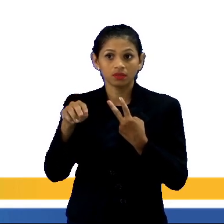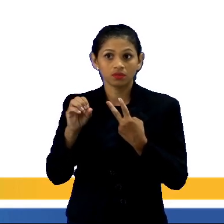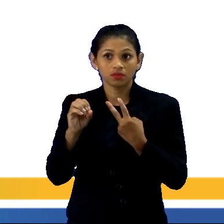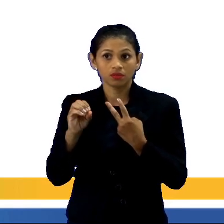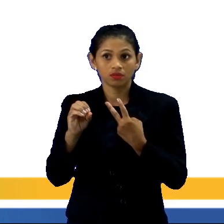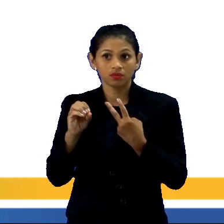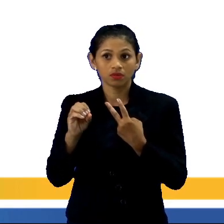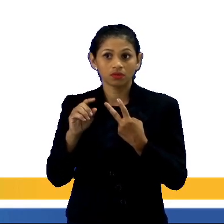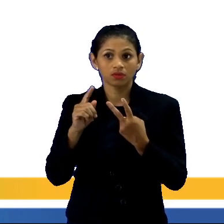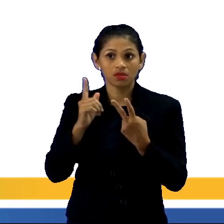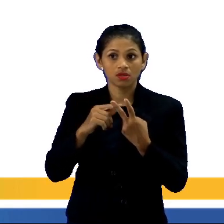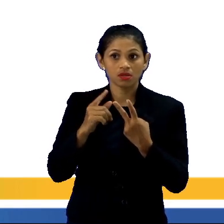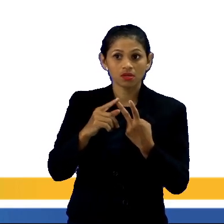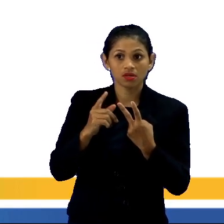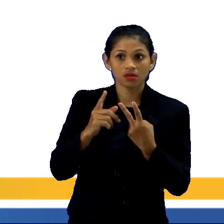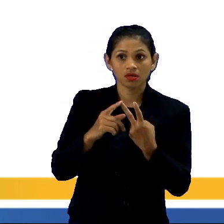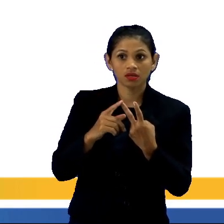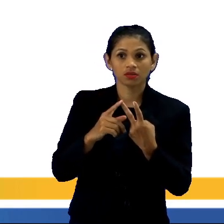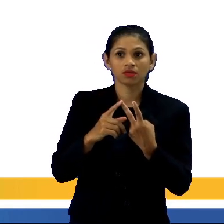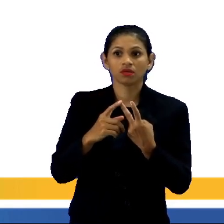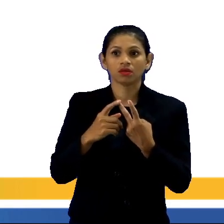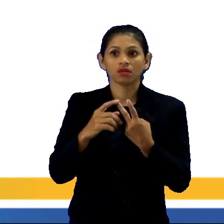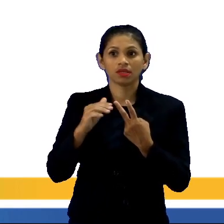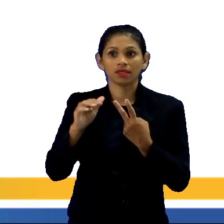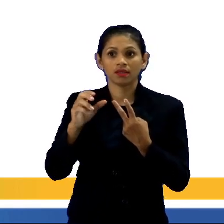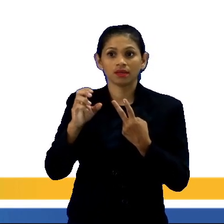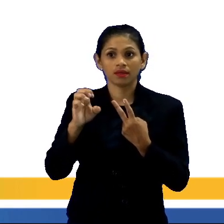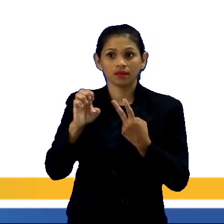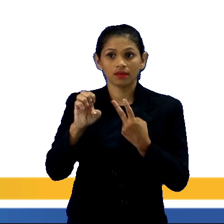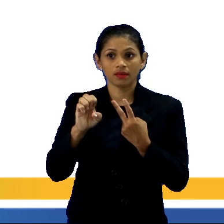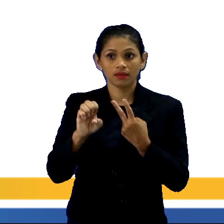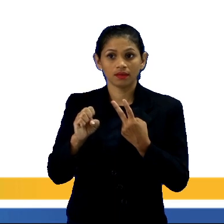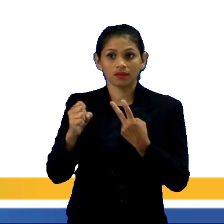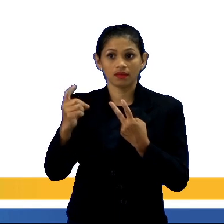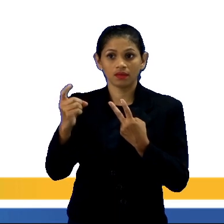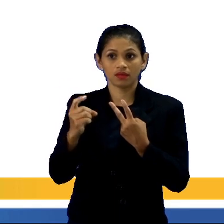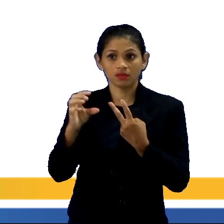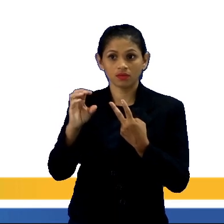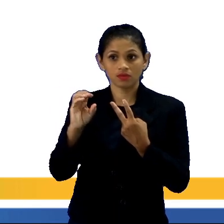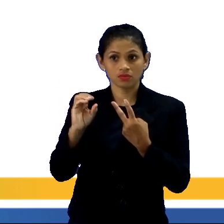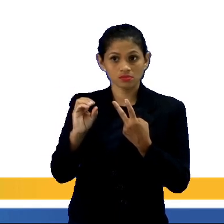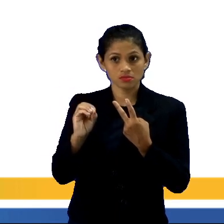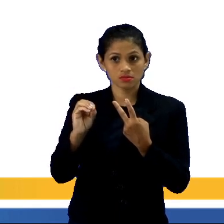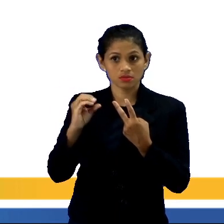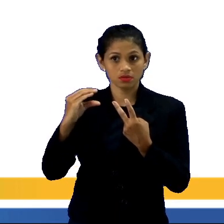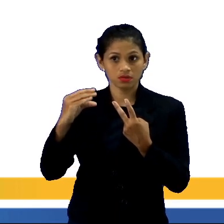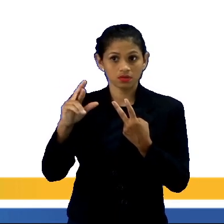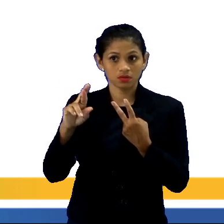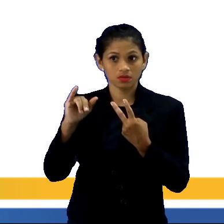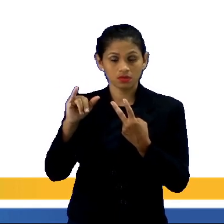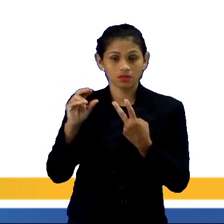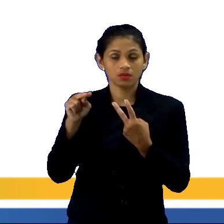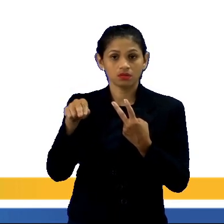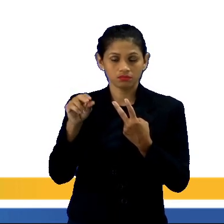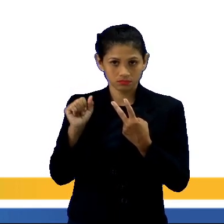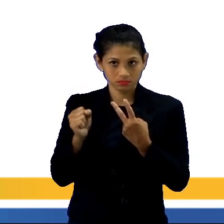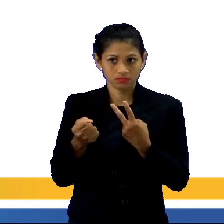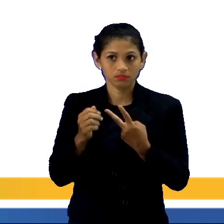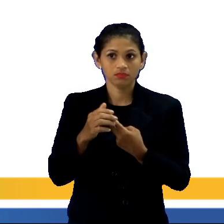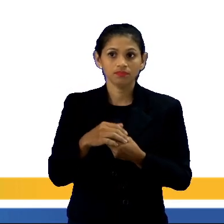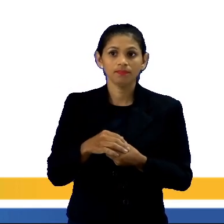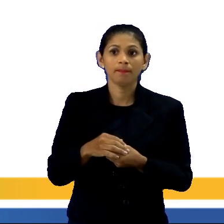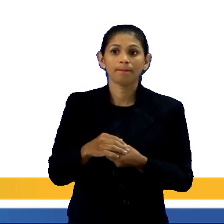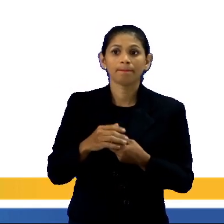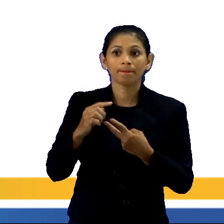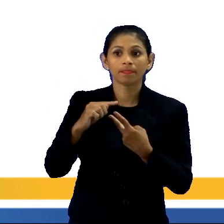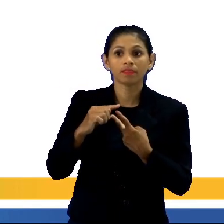endócrinas são aquelas que vão secretar substâncias diretamente para a corrente sanguínea, são os hormônios propriamente dito.